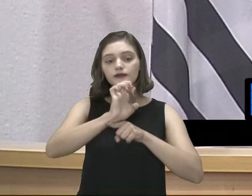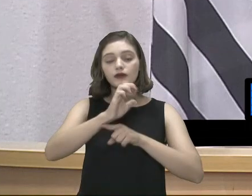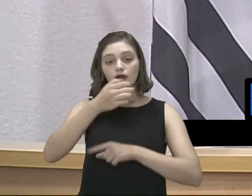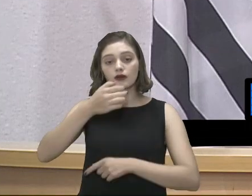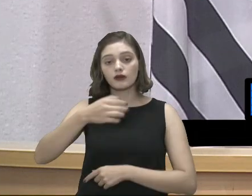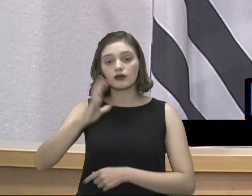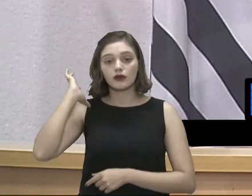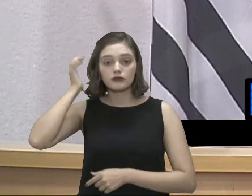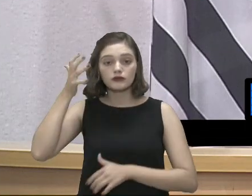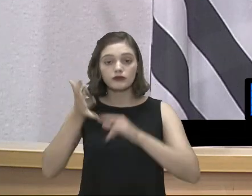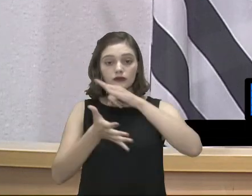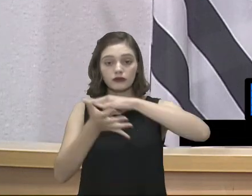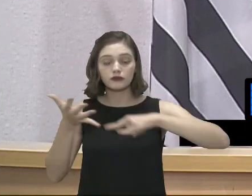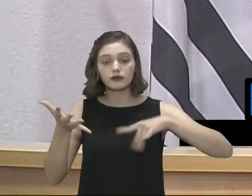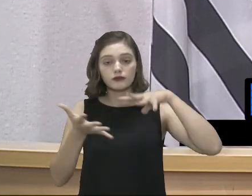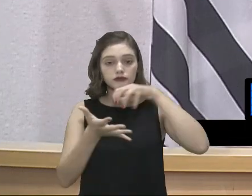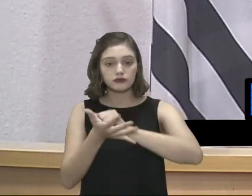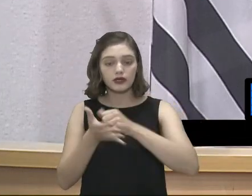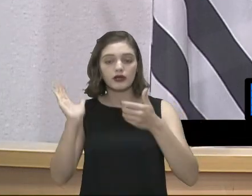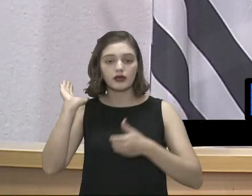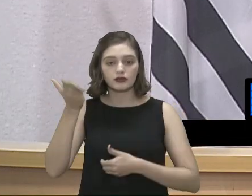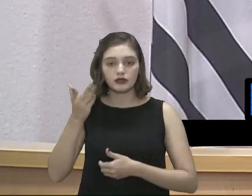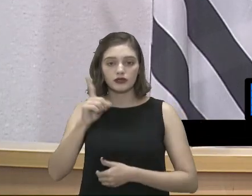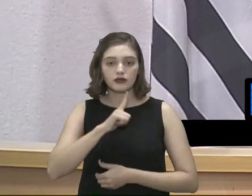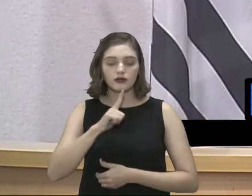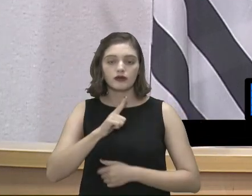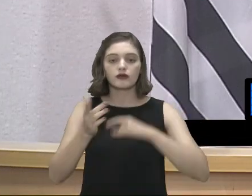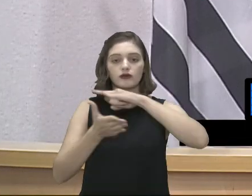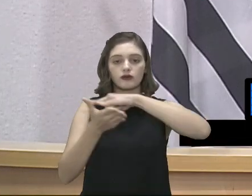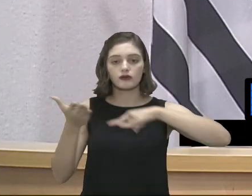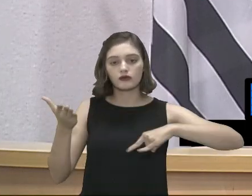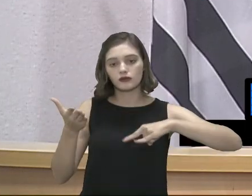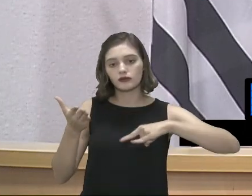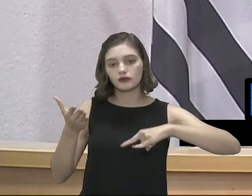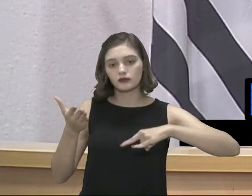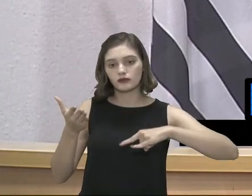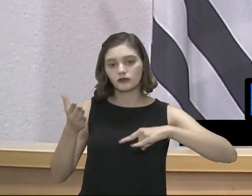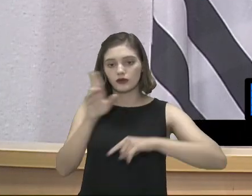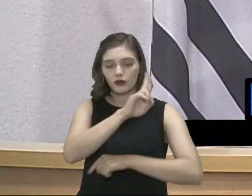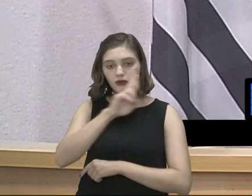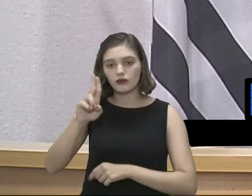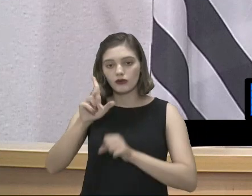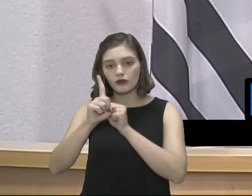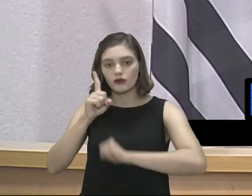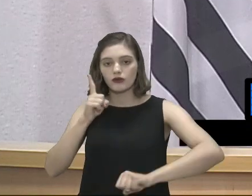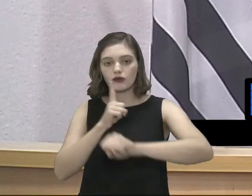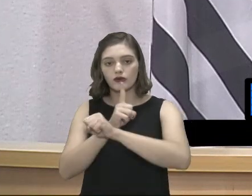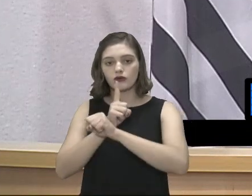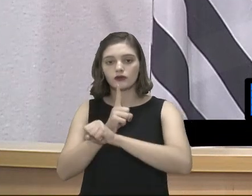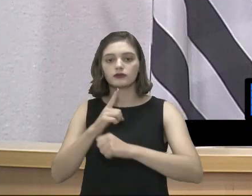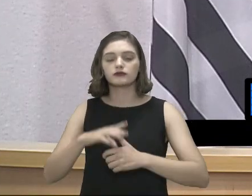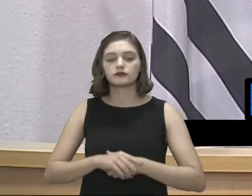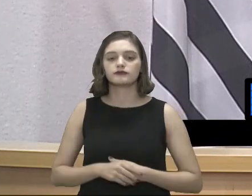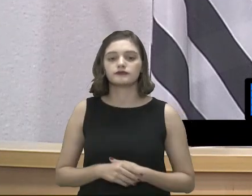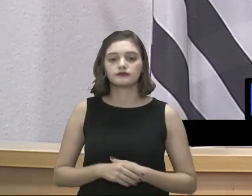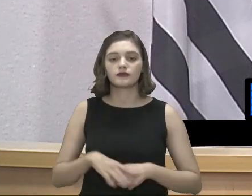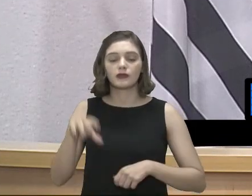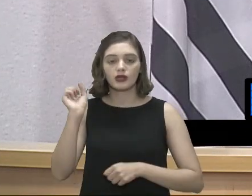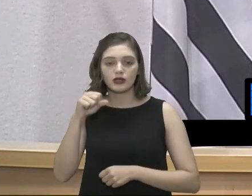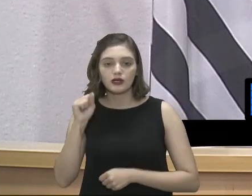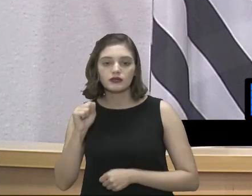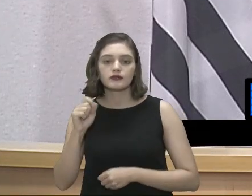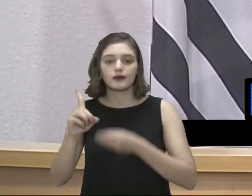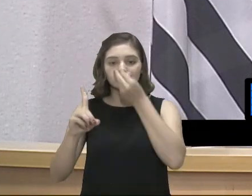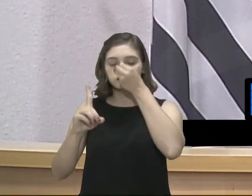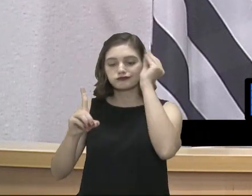essa questão de documentos. Mas eu já possuo meu documento com nome social, já faz um tempo, e ainda assim fui